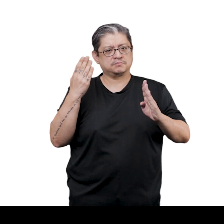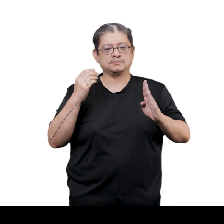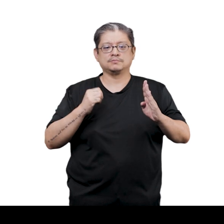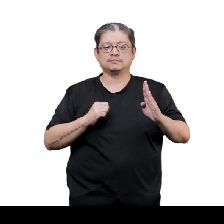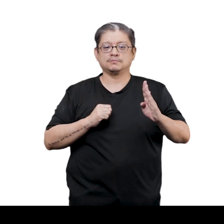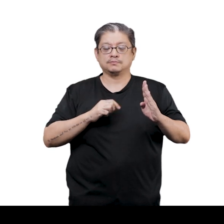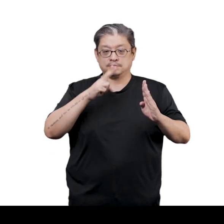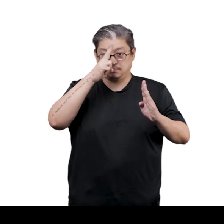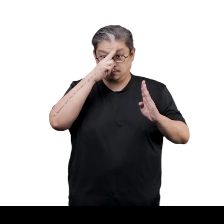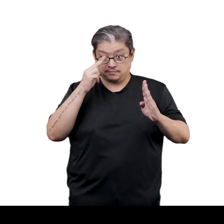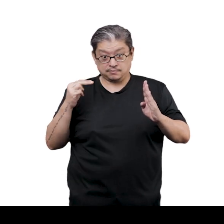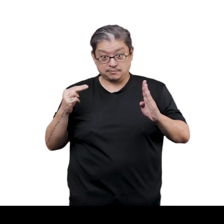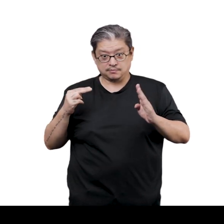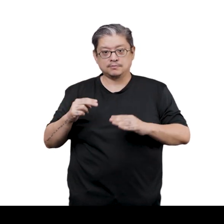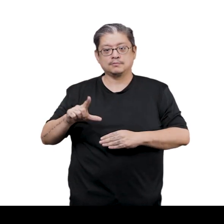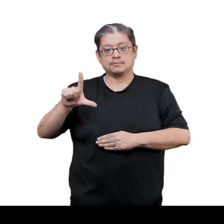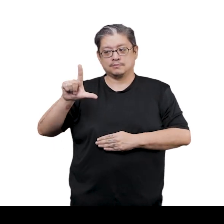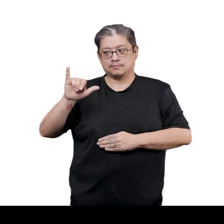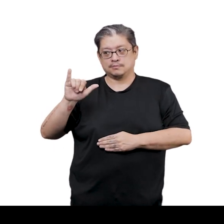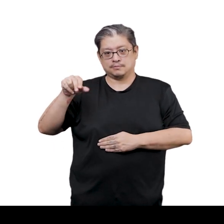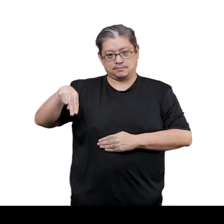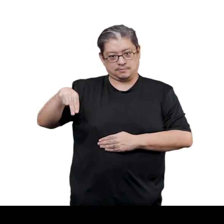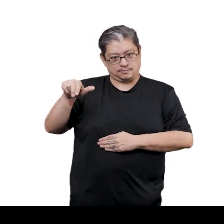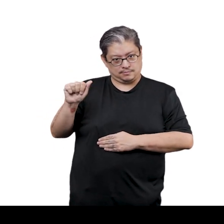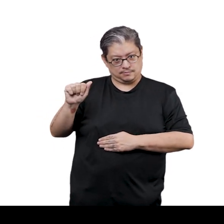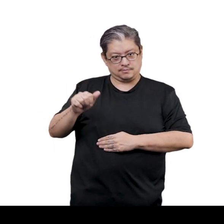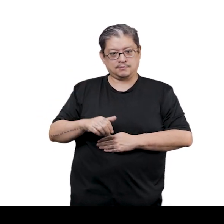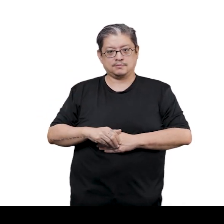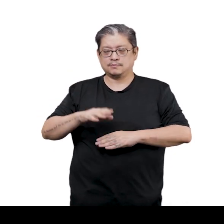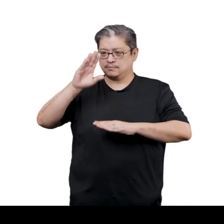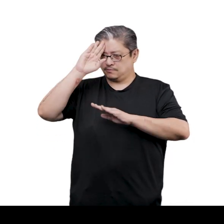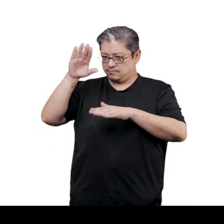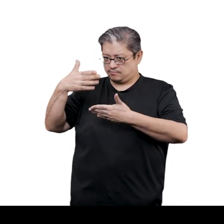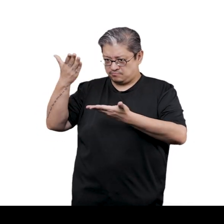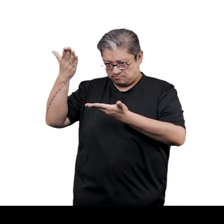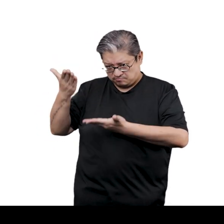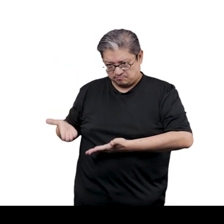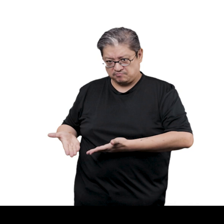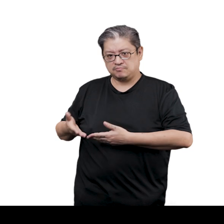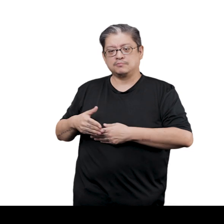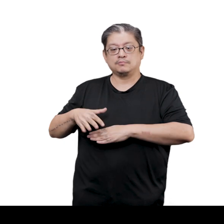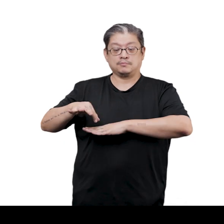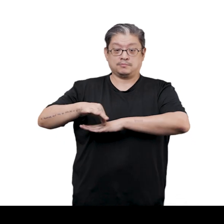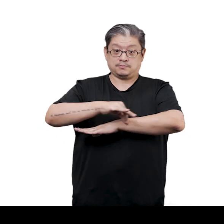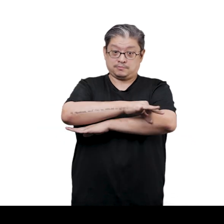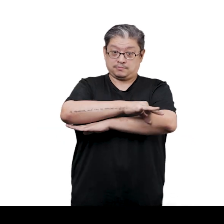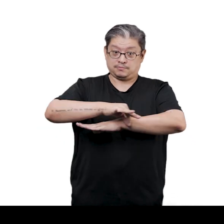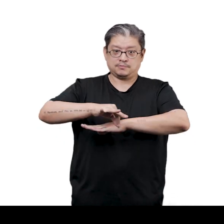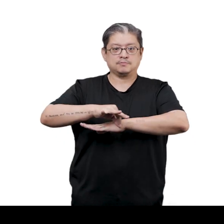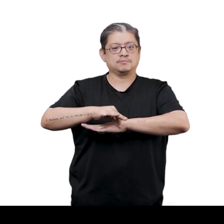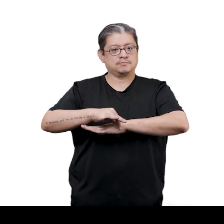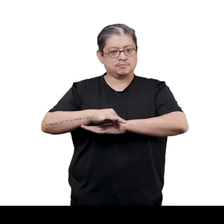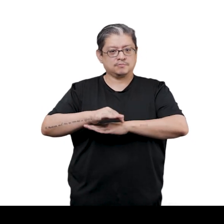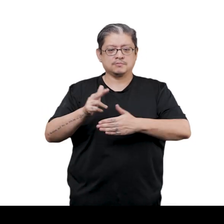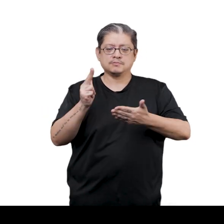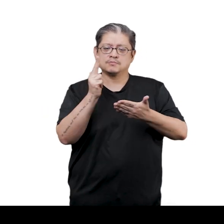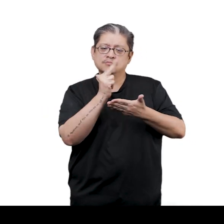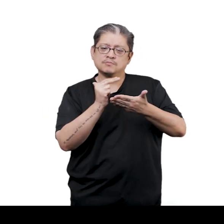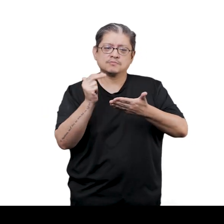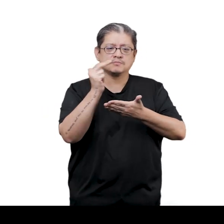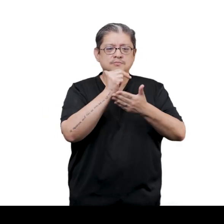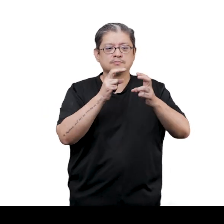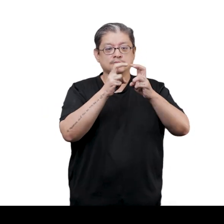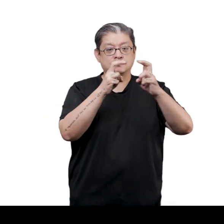referência no título é a Lina Bobardi, 1914 a 1992. Arquiteta